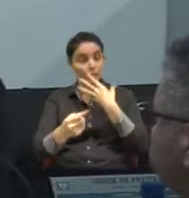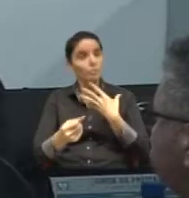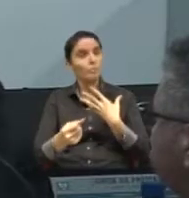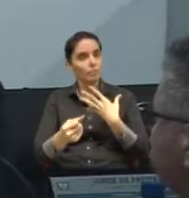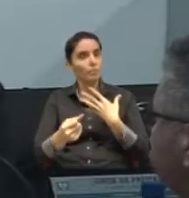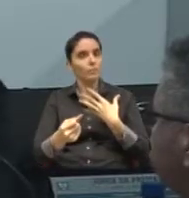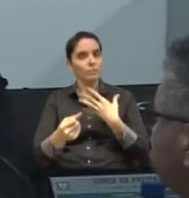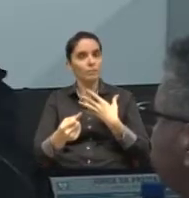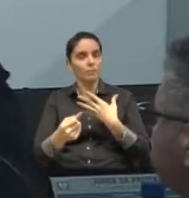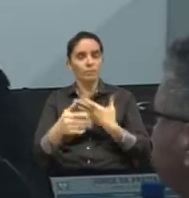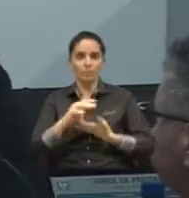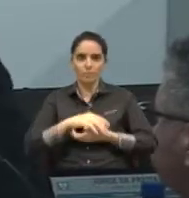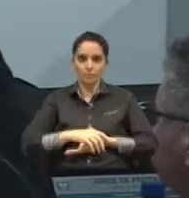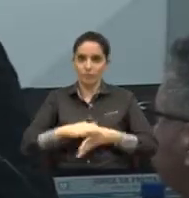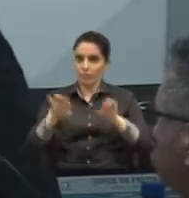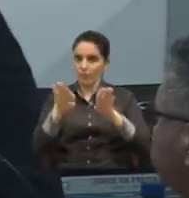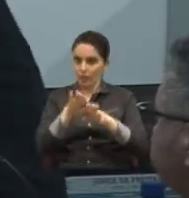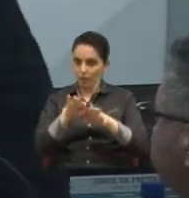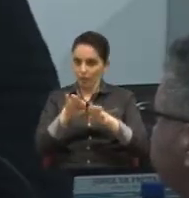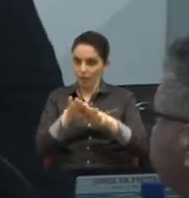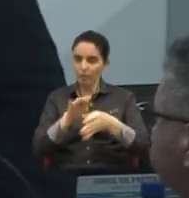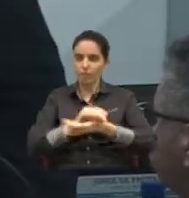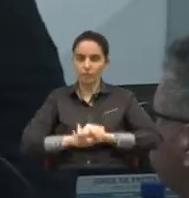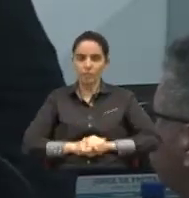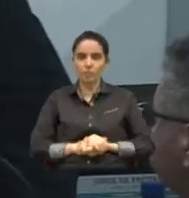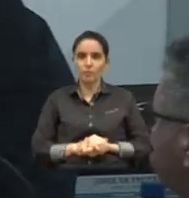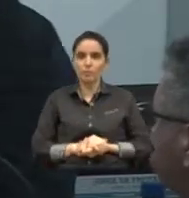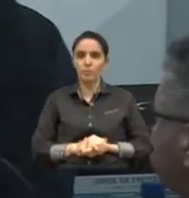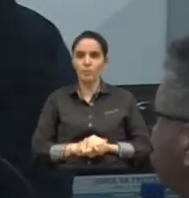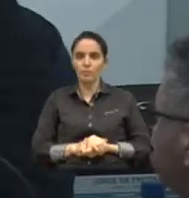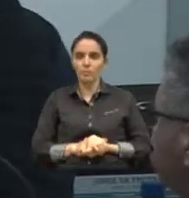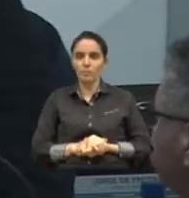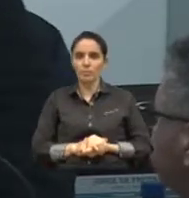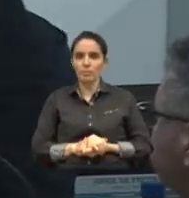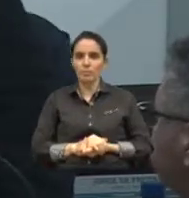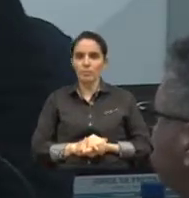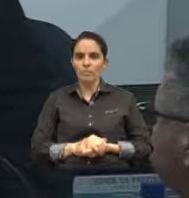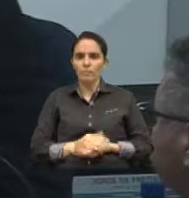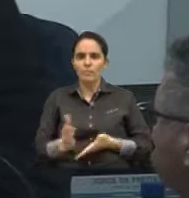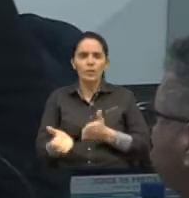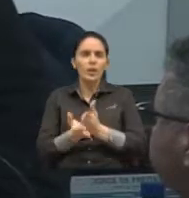E nós ficamos... Por que nós ficamos encantados?